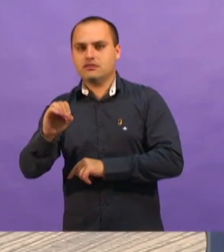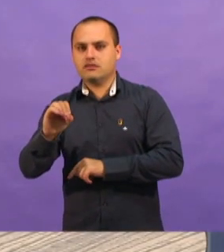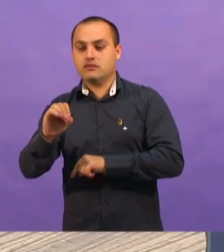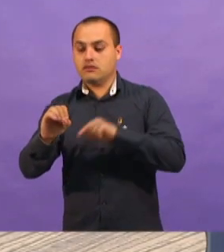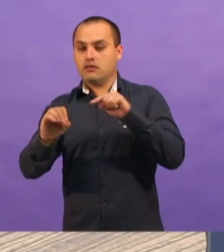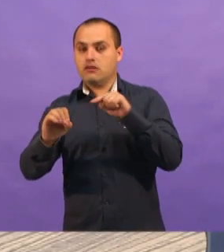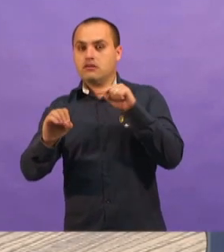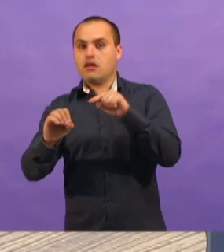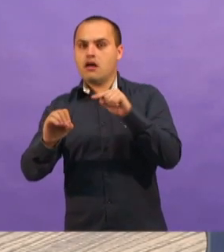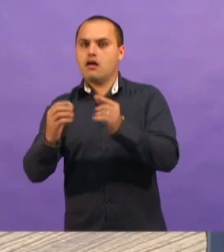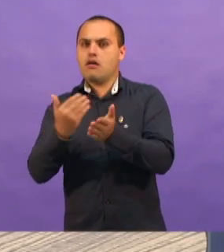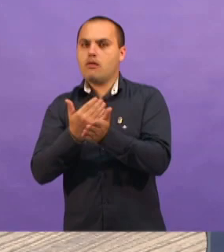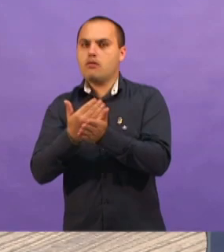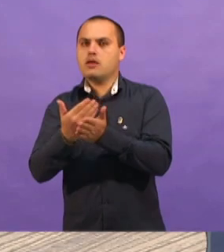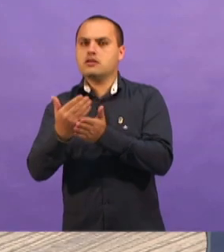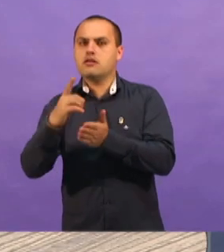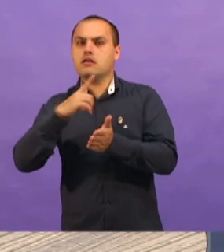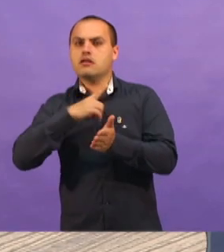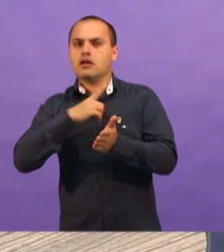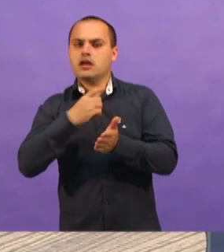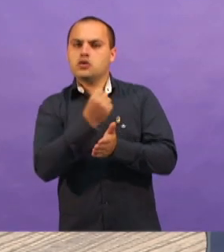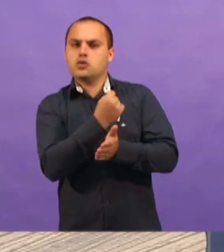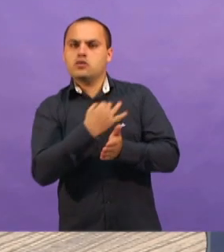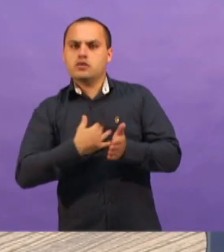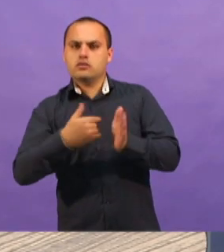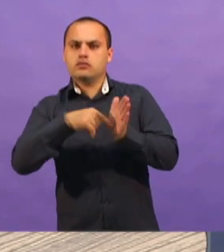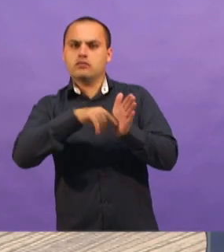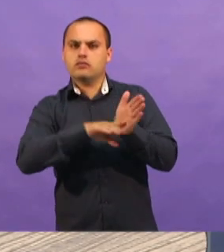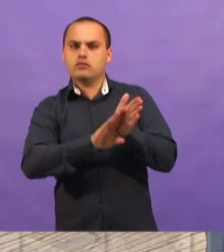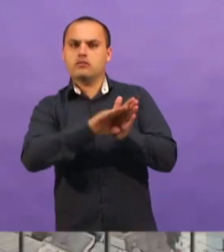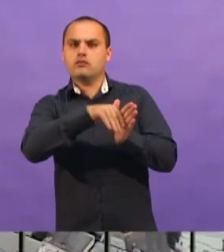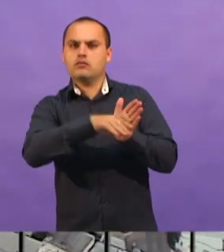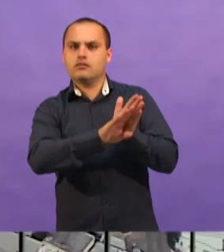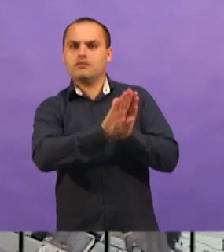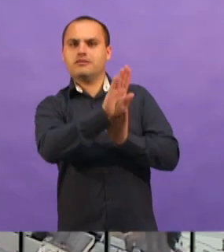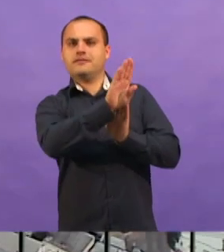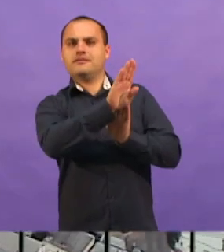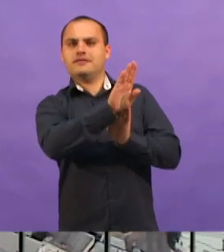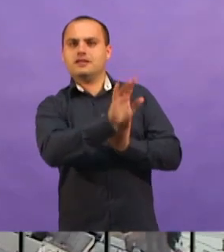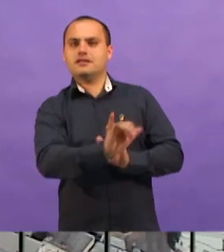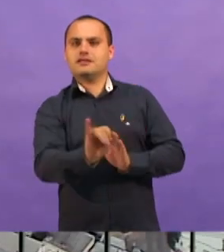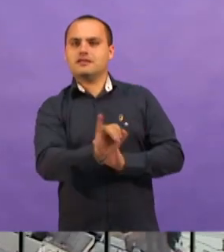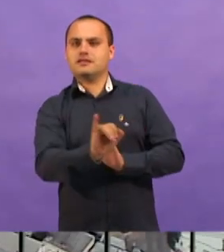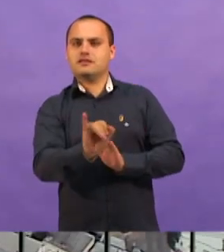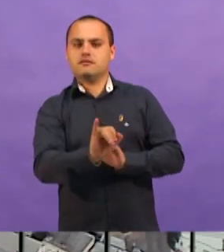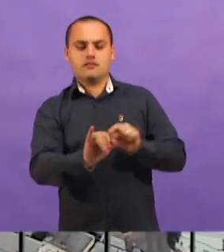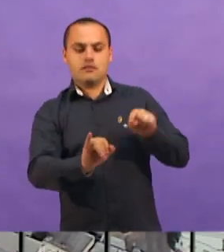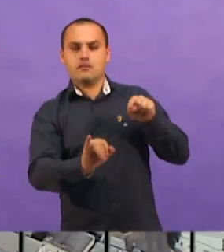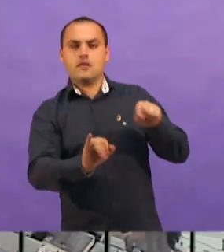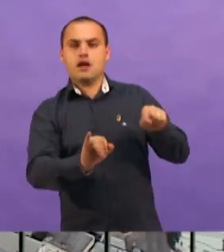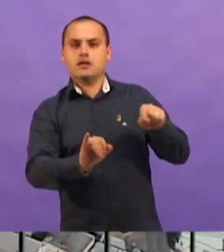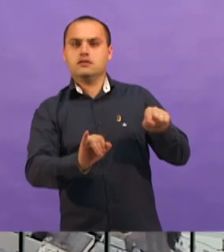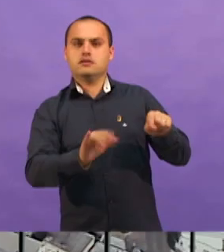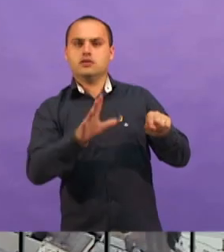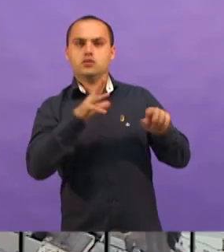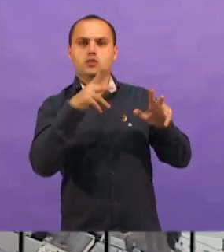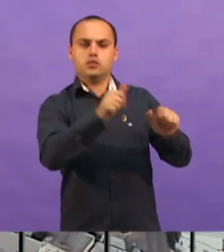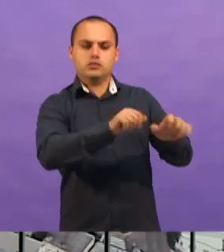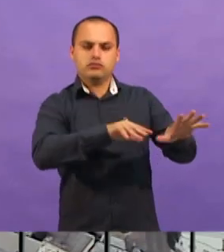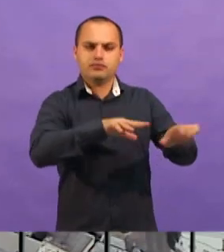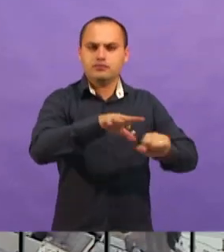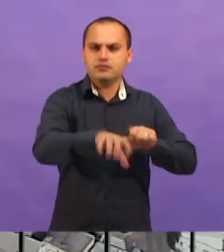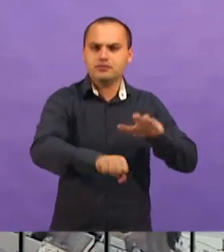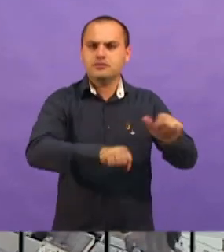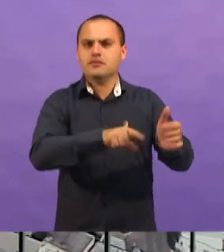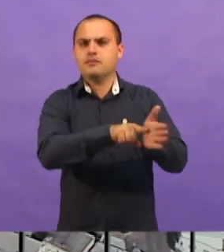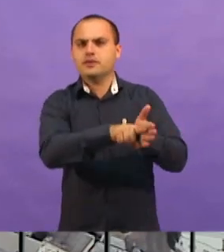a ter dados demográficos a respeito de Itajaí, porque o cura é que vai fazer o levantamento de quantos batismos foram realizados durante